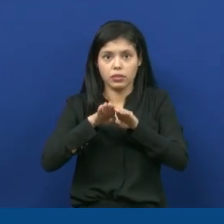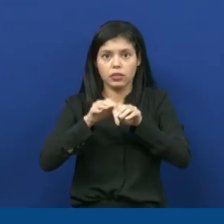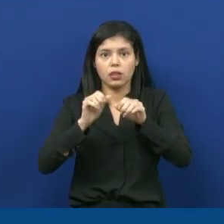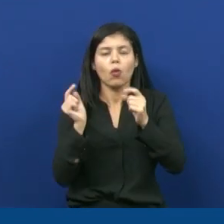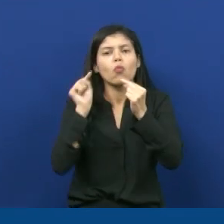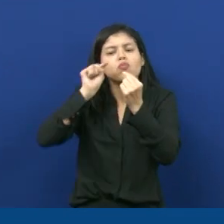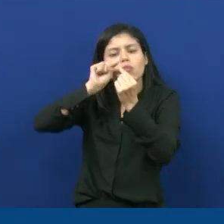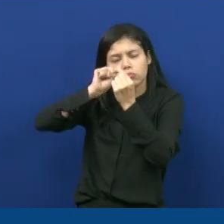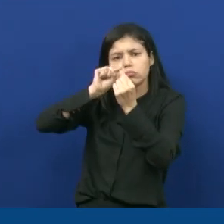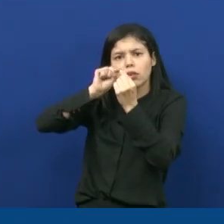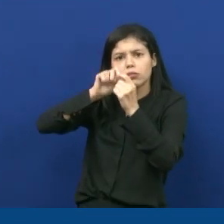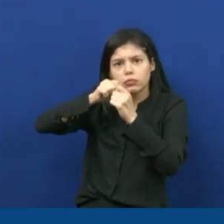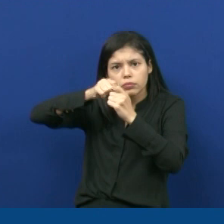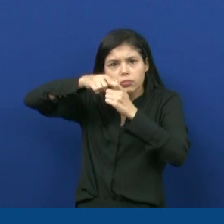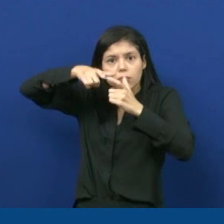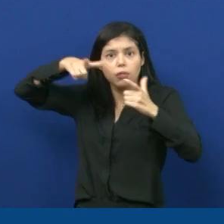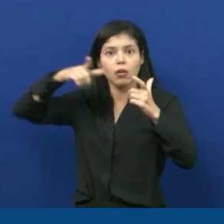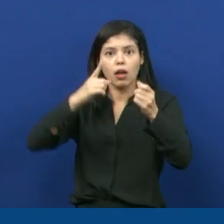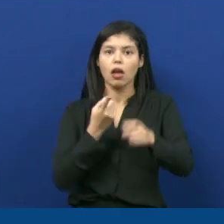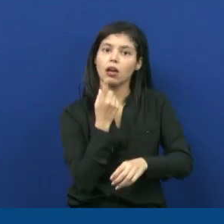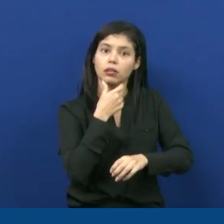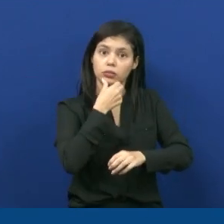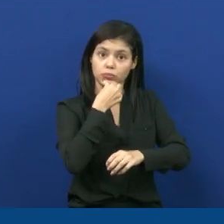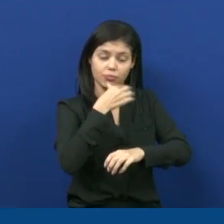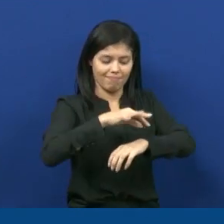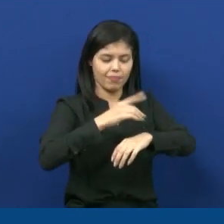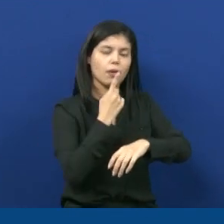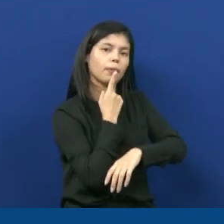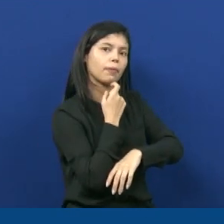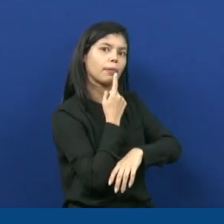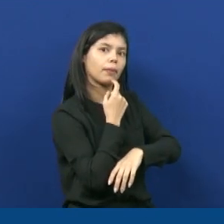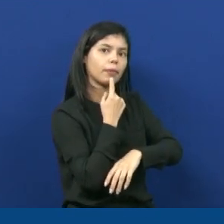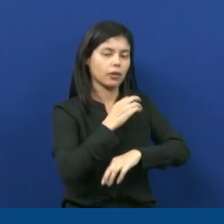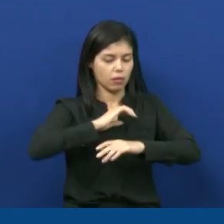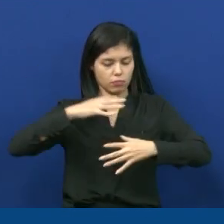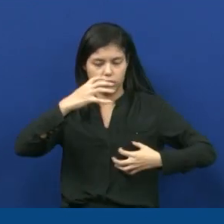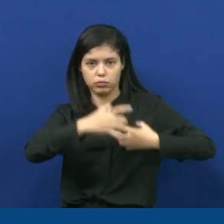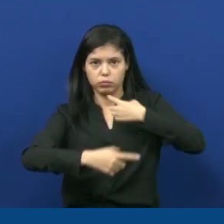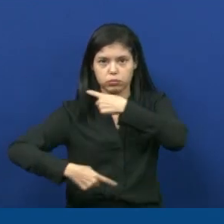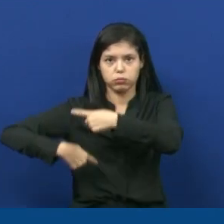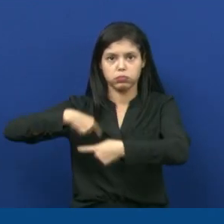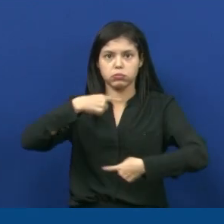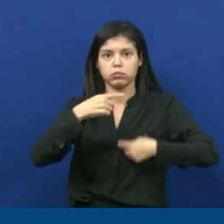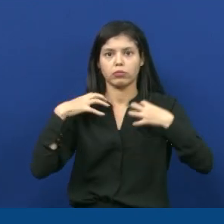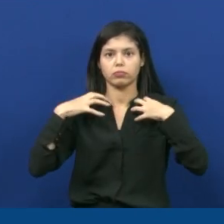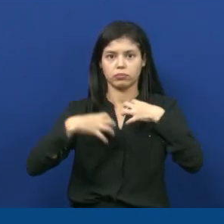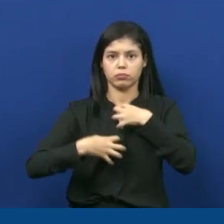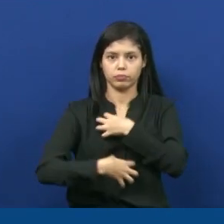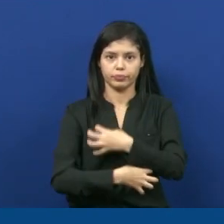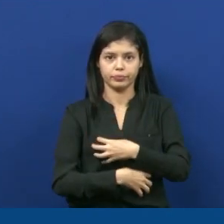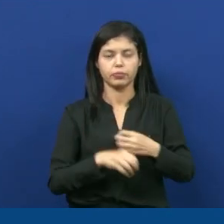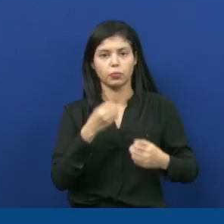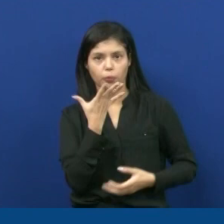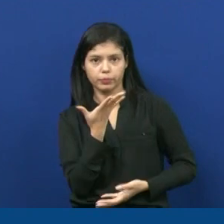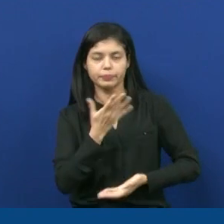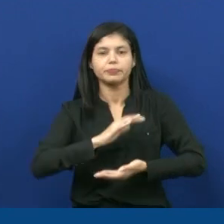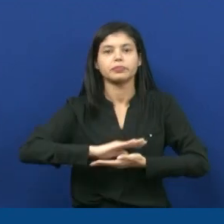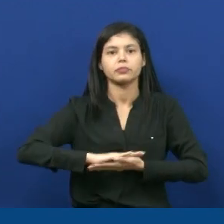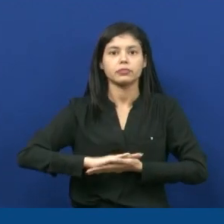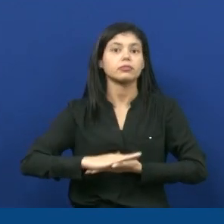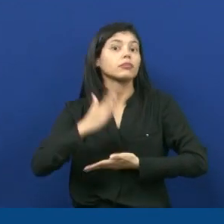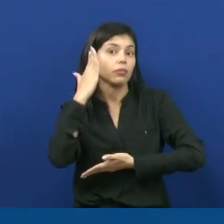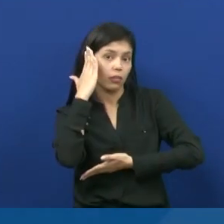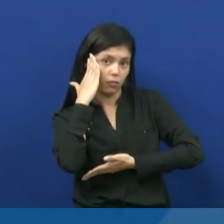esse contato maior com o sangue que está circulando pelo nosso organismo. Bom, então nós